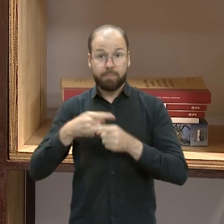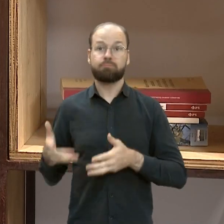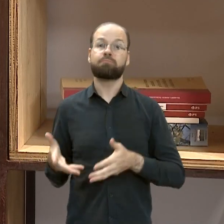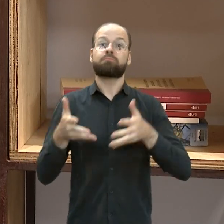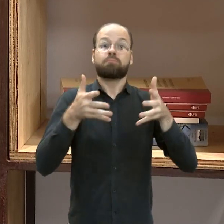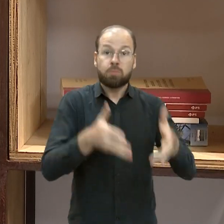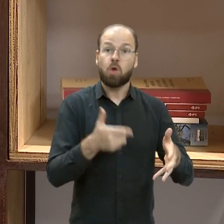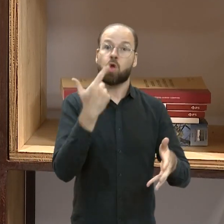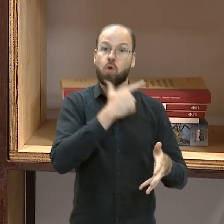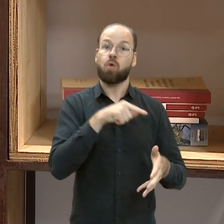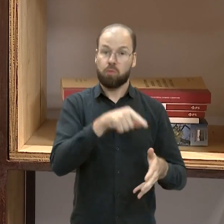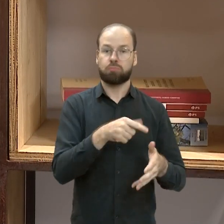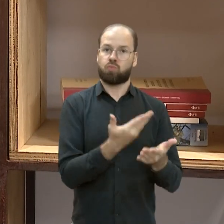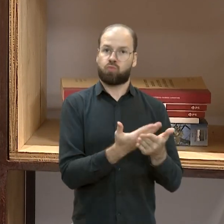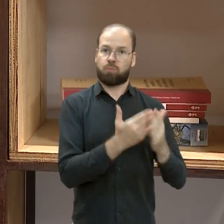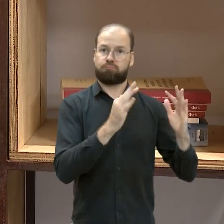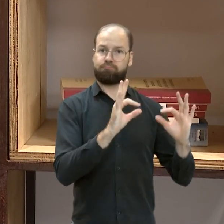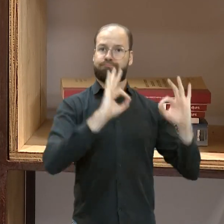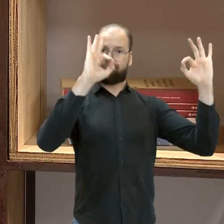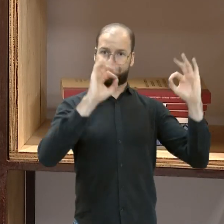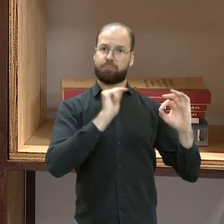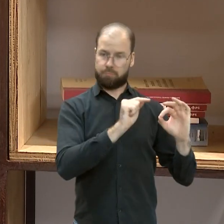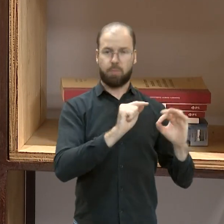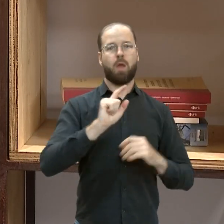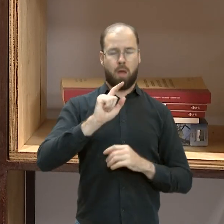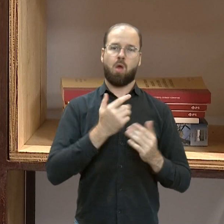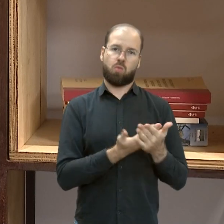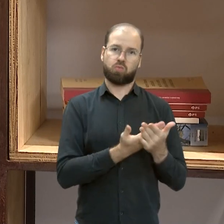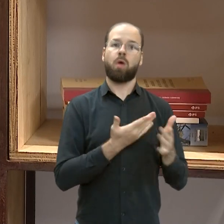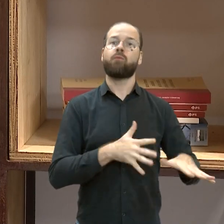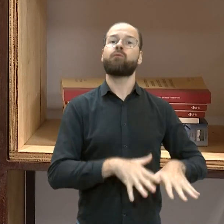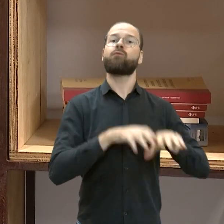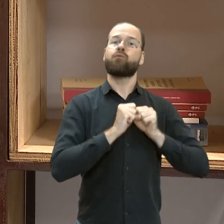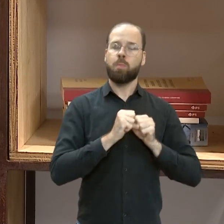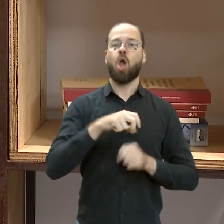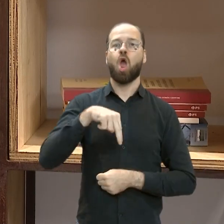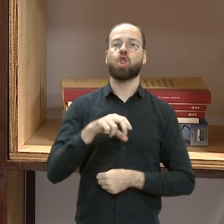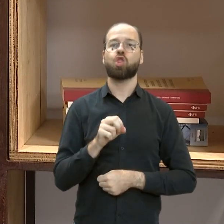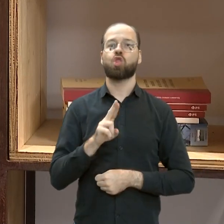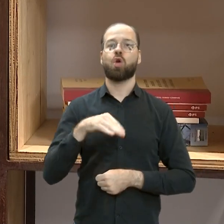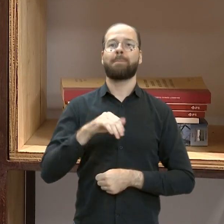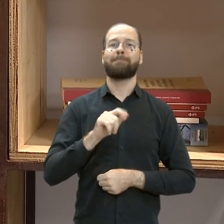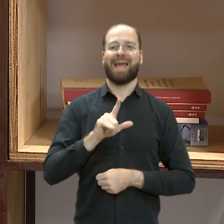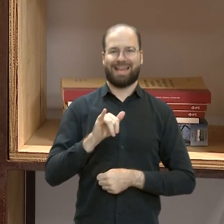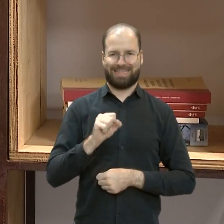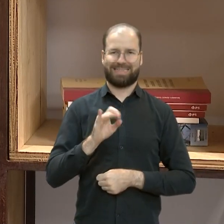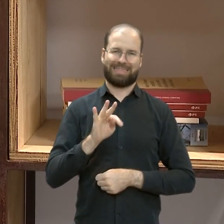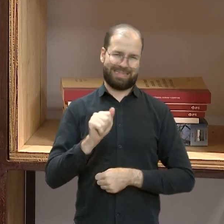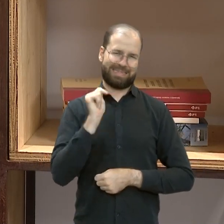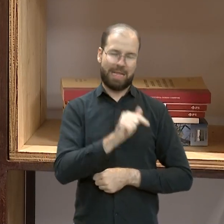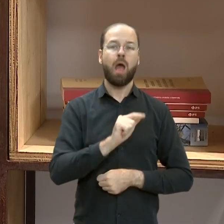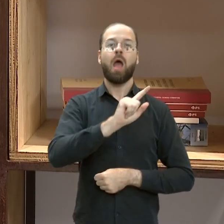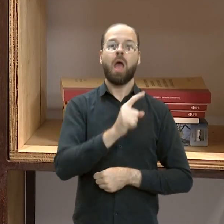educação culta e de elite, porque ela foi normalista, né? Ela formou-se normalista no Colégio Santana, que era um